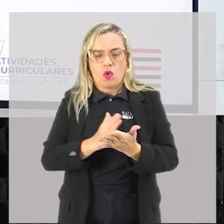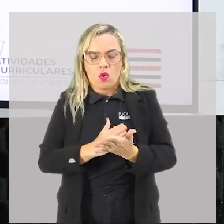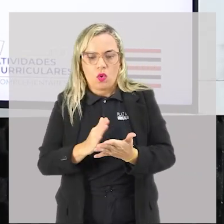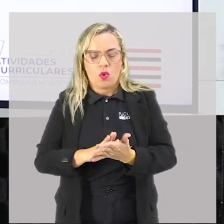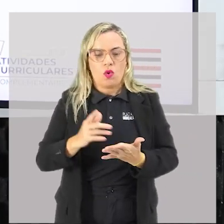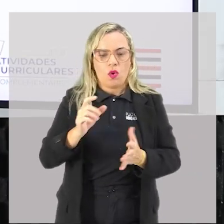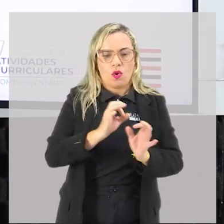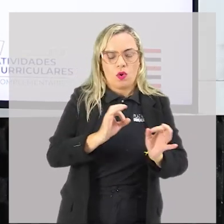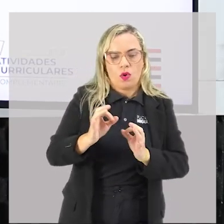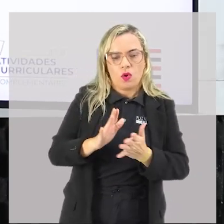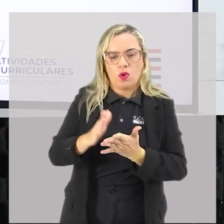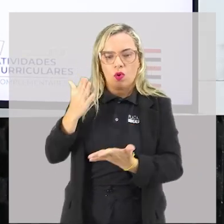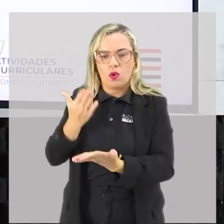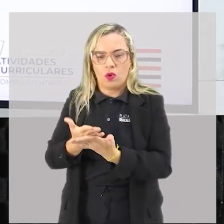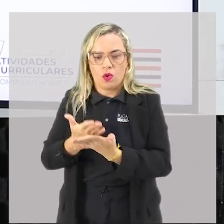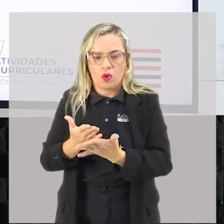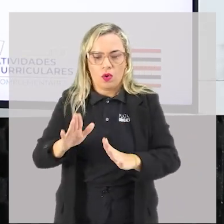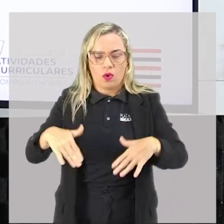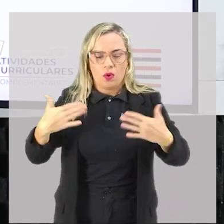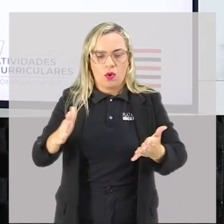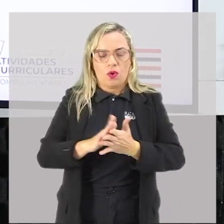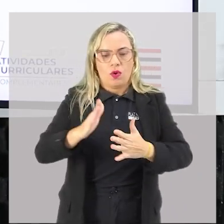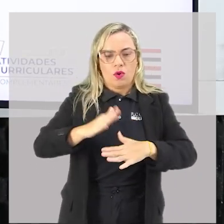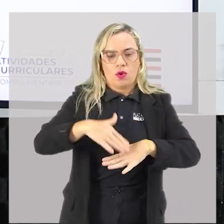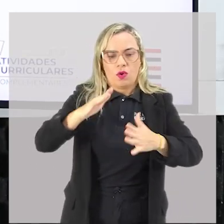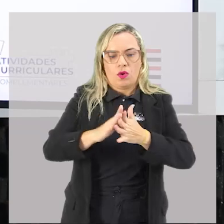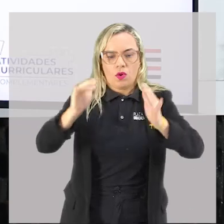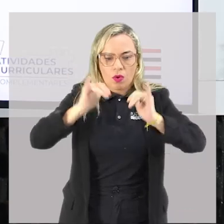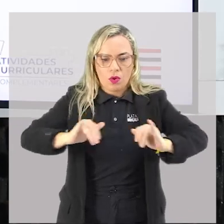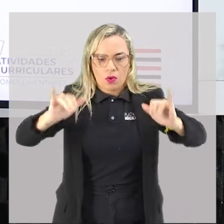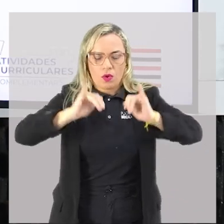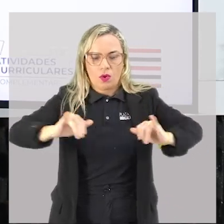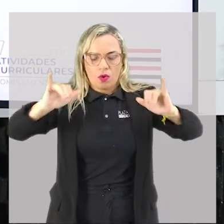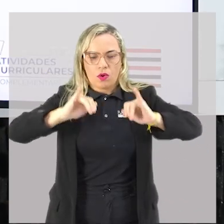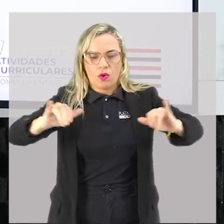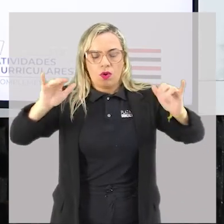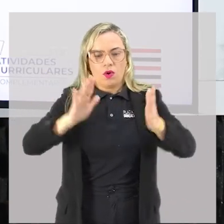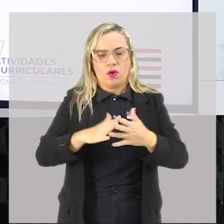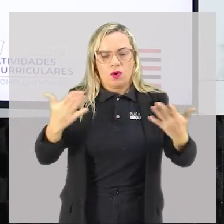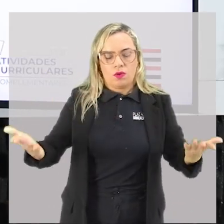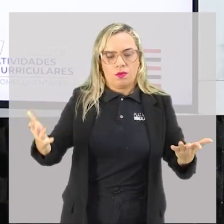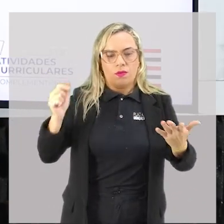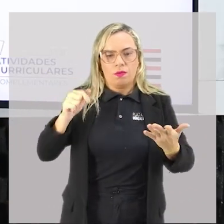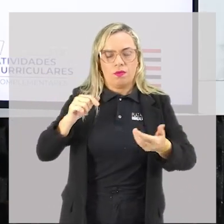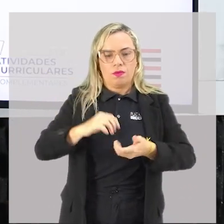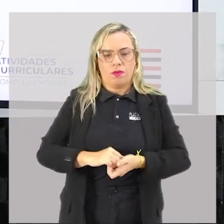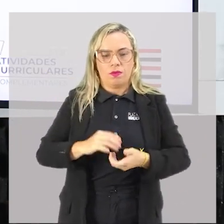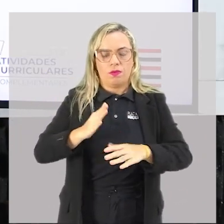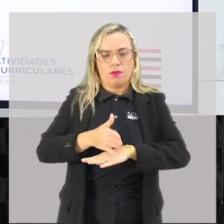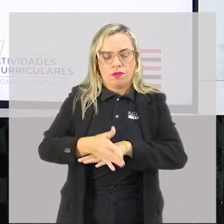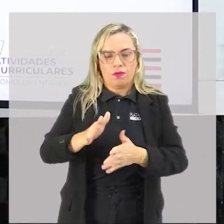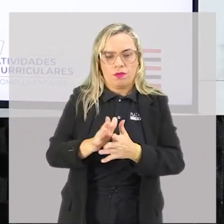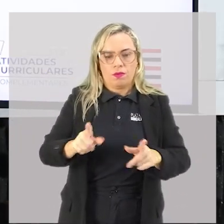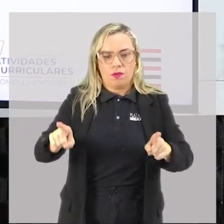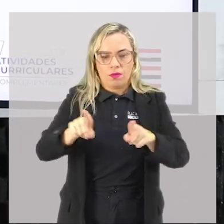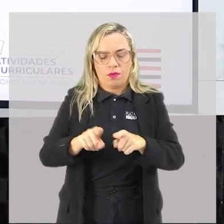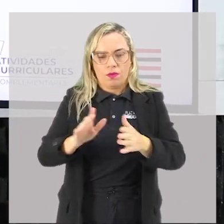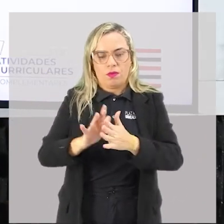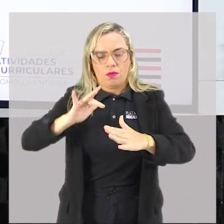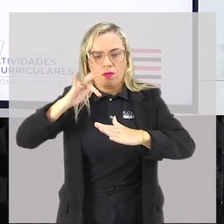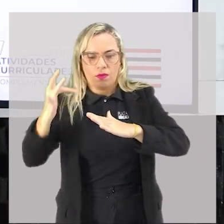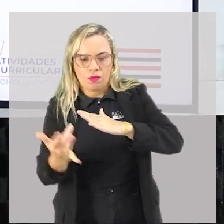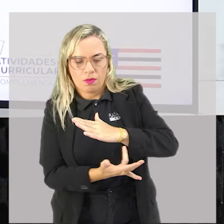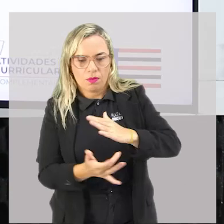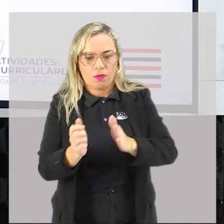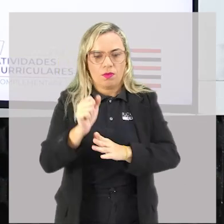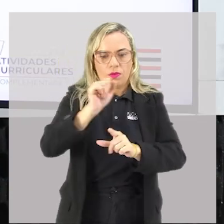vocês têm mais conteúdo, mais informação sobre esse assunto e outros mais. E acessem também as nossas redes, as redes